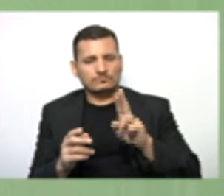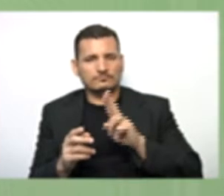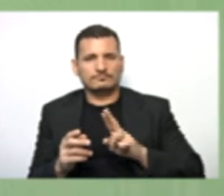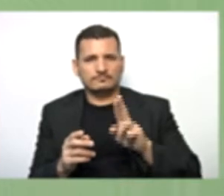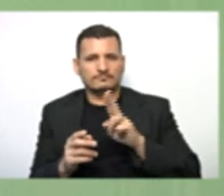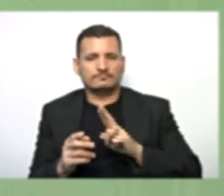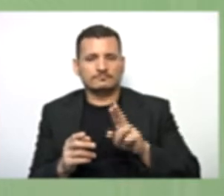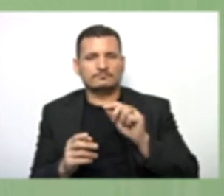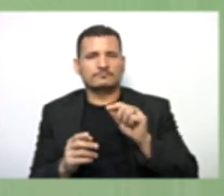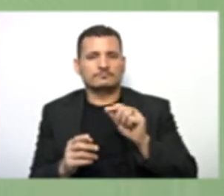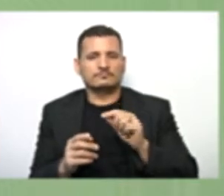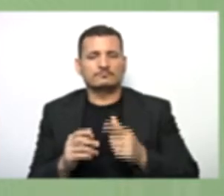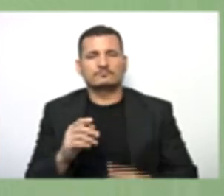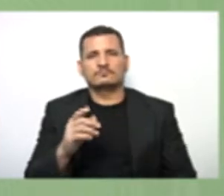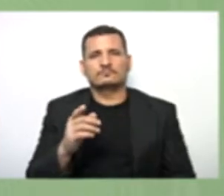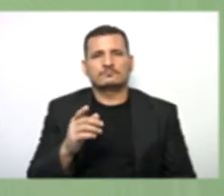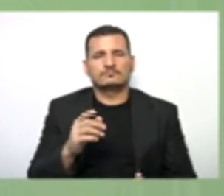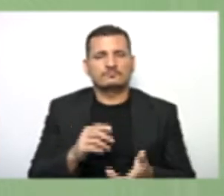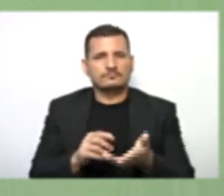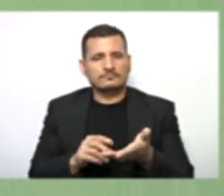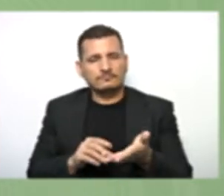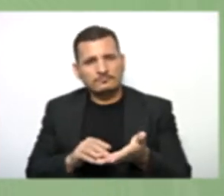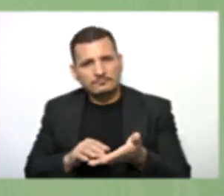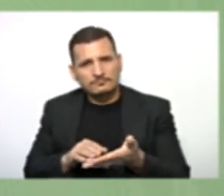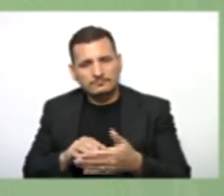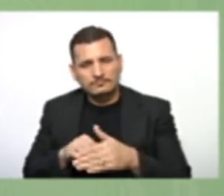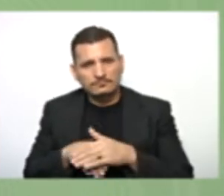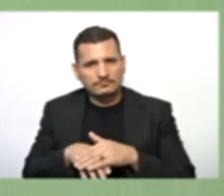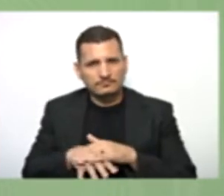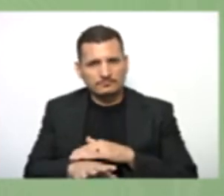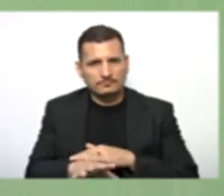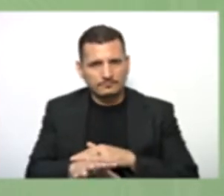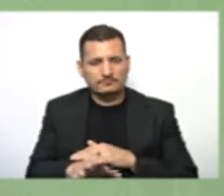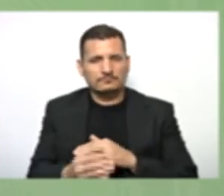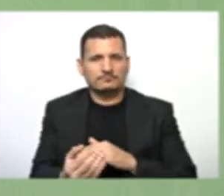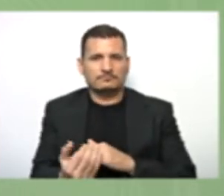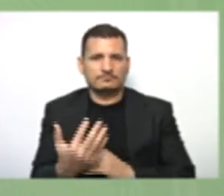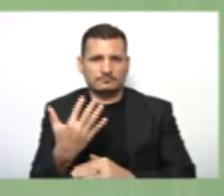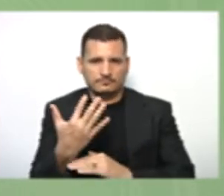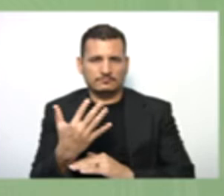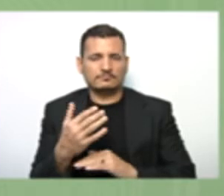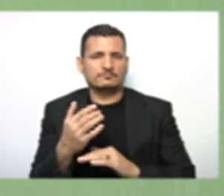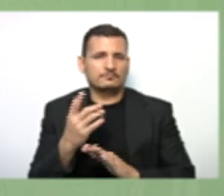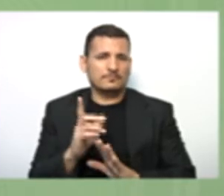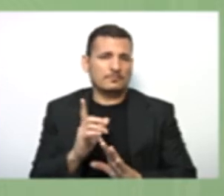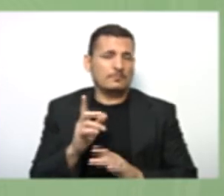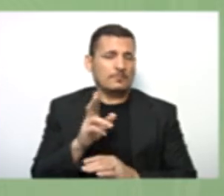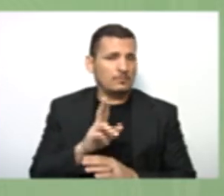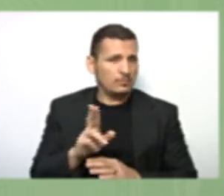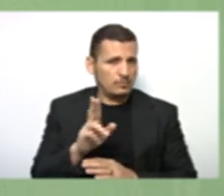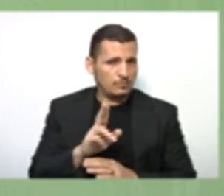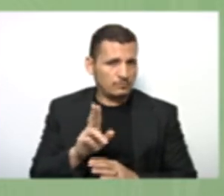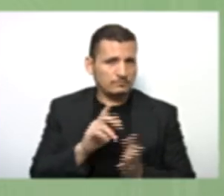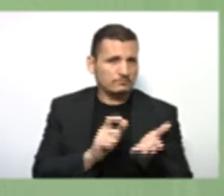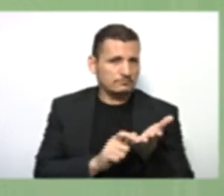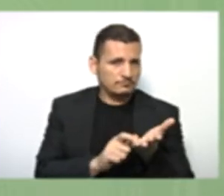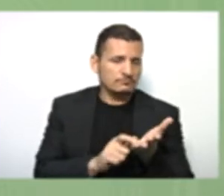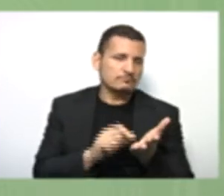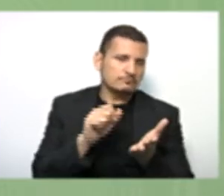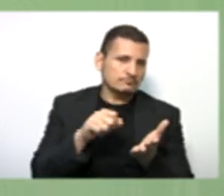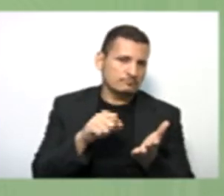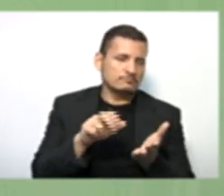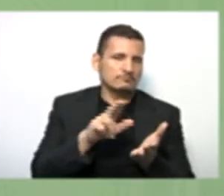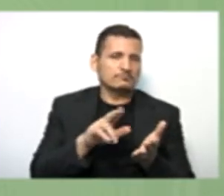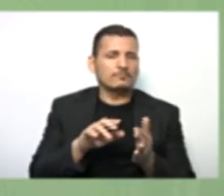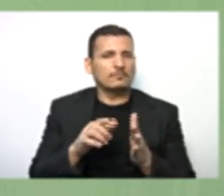intenso dos dispositivos de entrada e saída. Não que eles não façam uso de processador, mas que eles